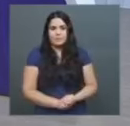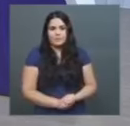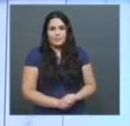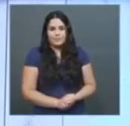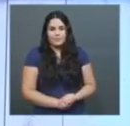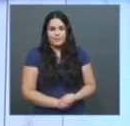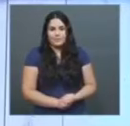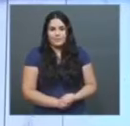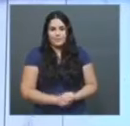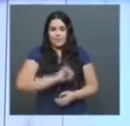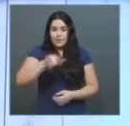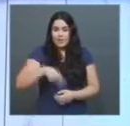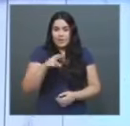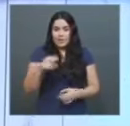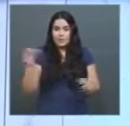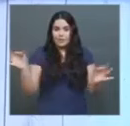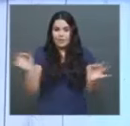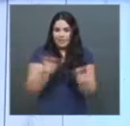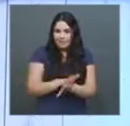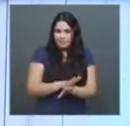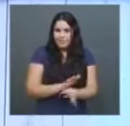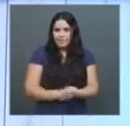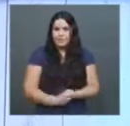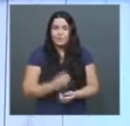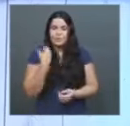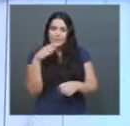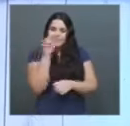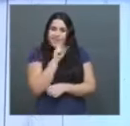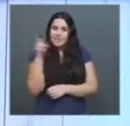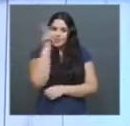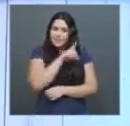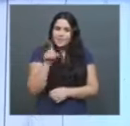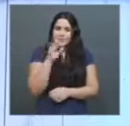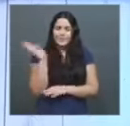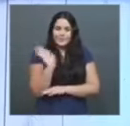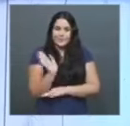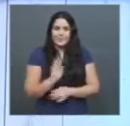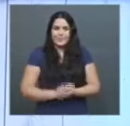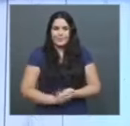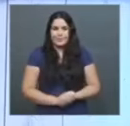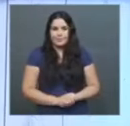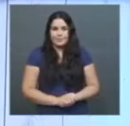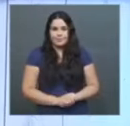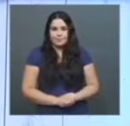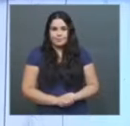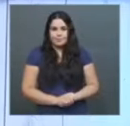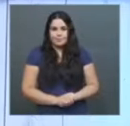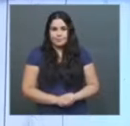E o Jornal da UFO de hoje fica por aqui. Ótimo fim de semana para você e a gente se vê na segunda-feira.